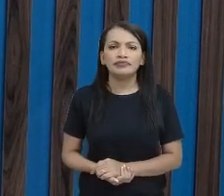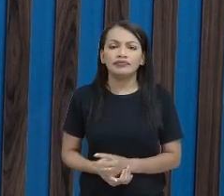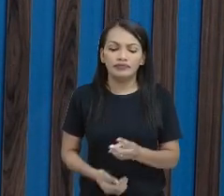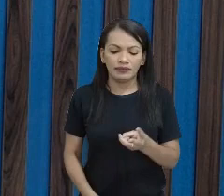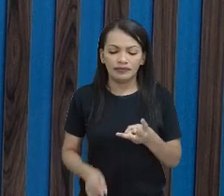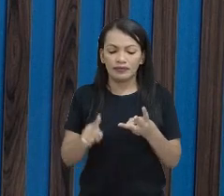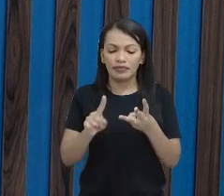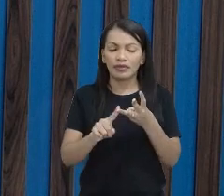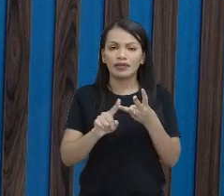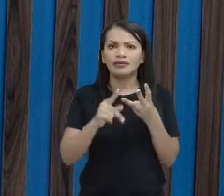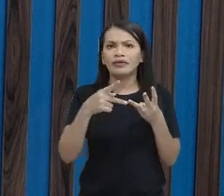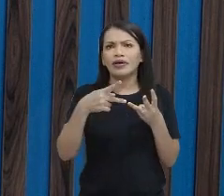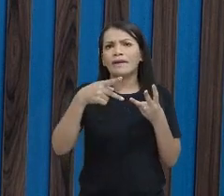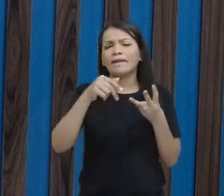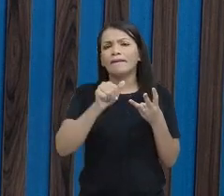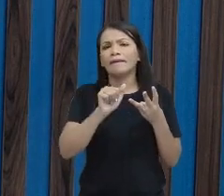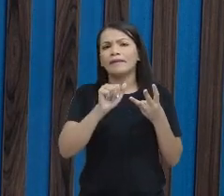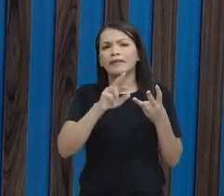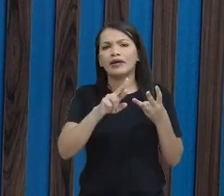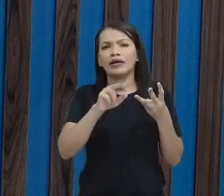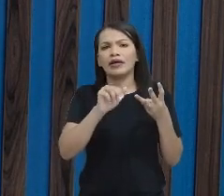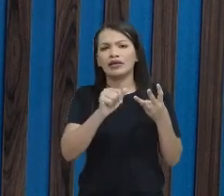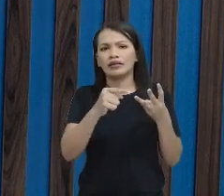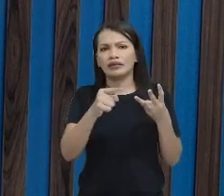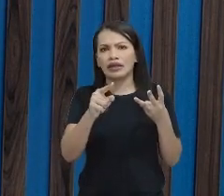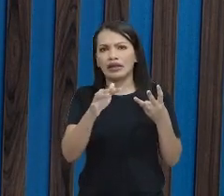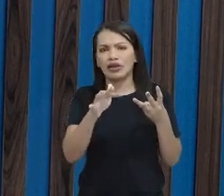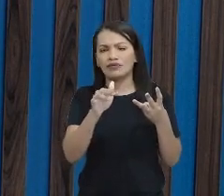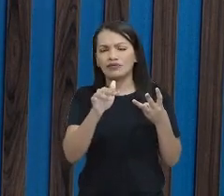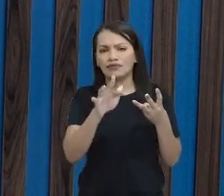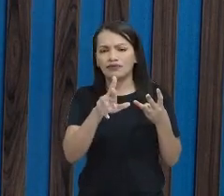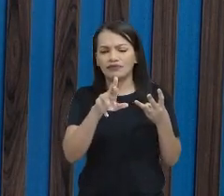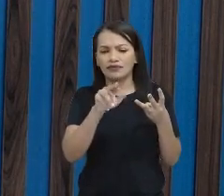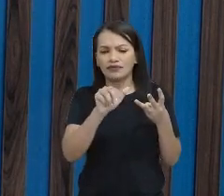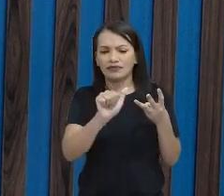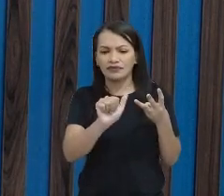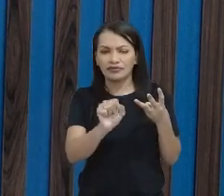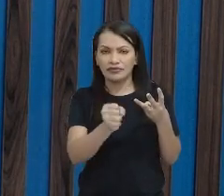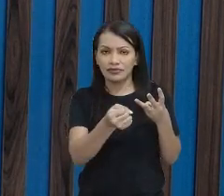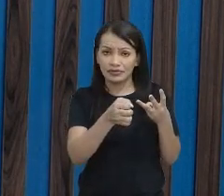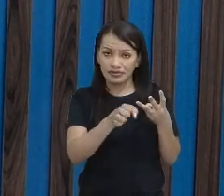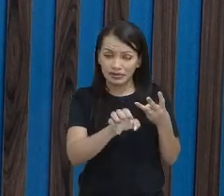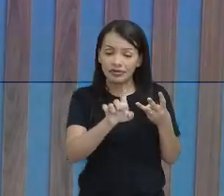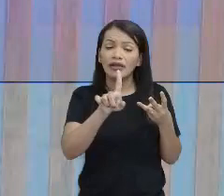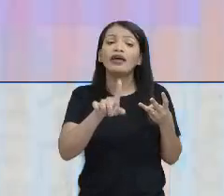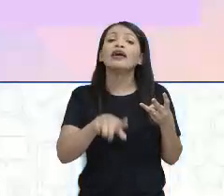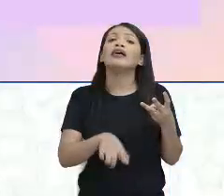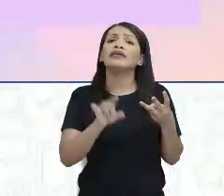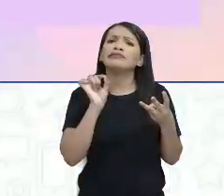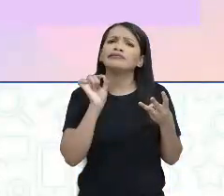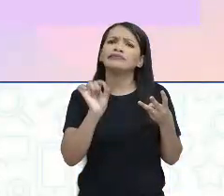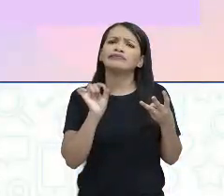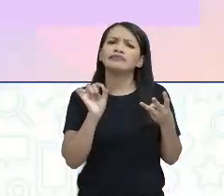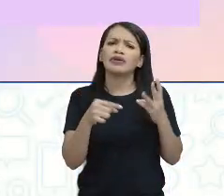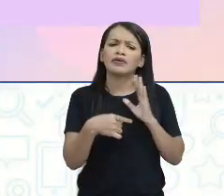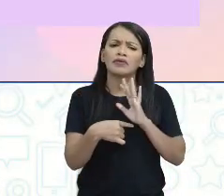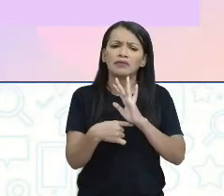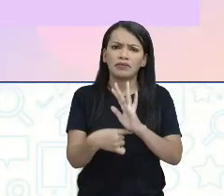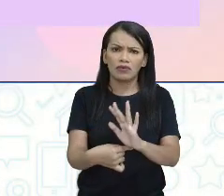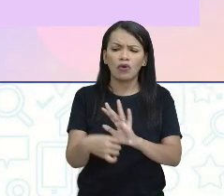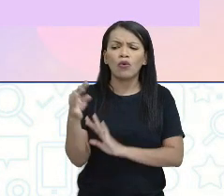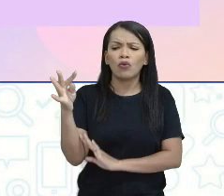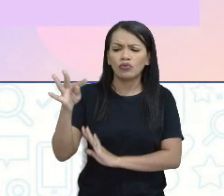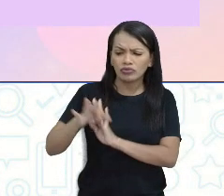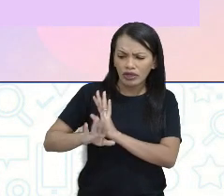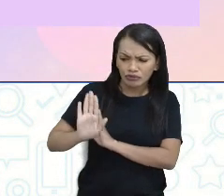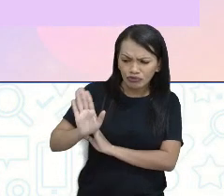A gente tem também a paráfrase. O que é paráfrase, gente? Ó, a paráfrase é uma ratificação de um texto que já existe, ou